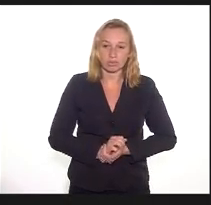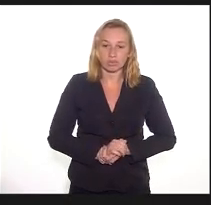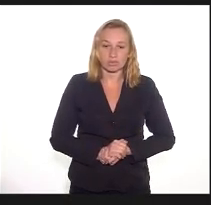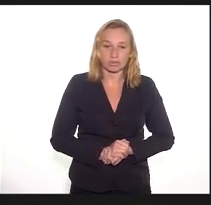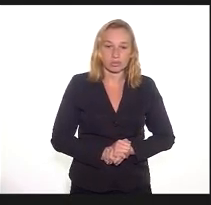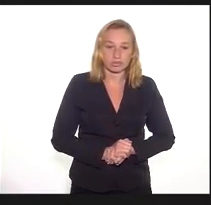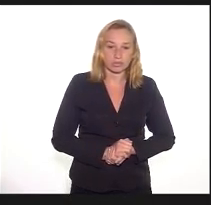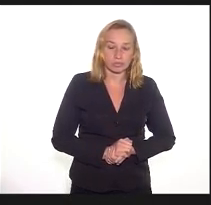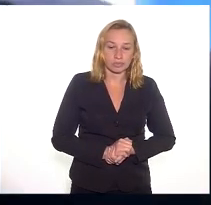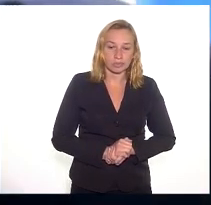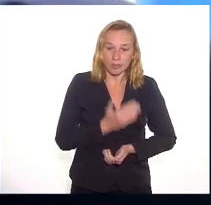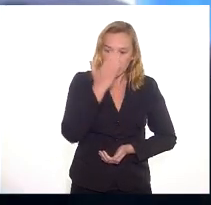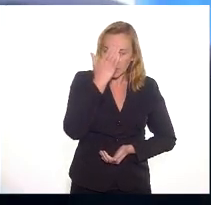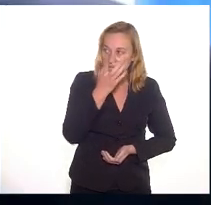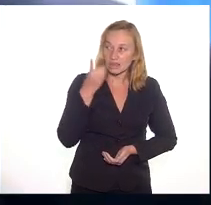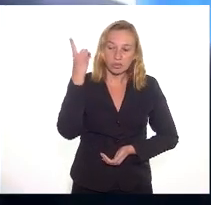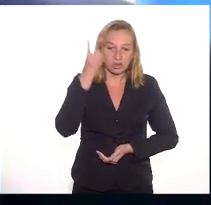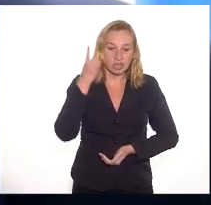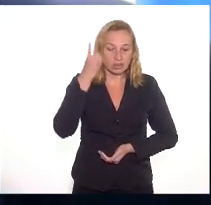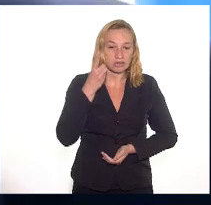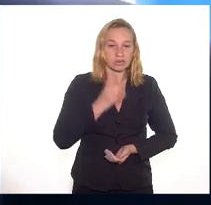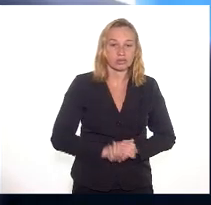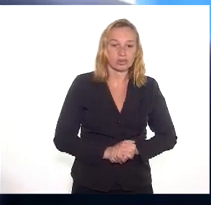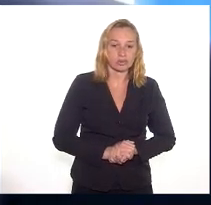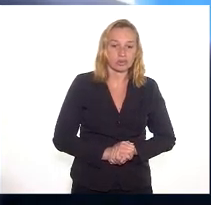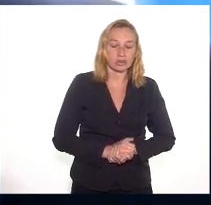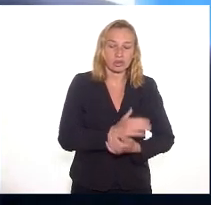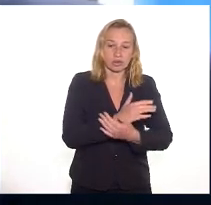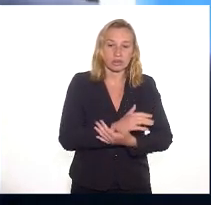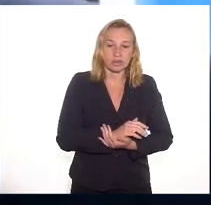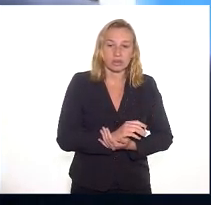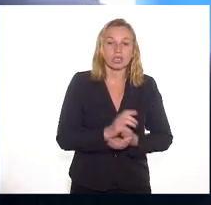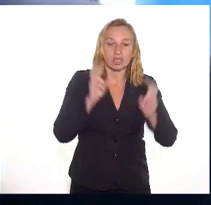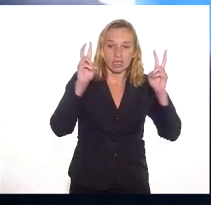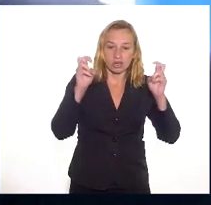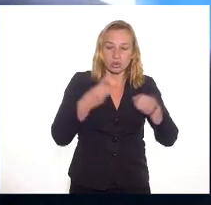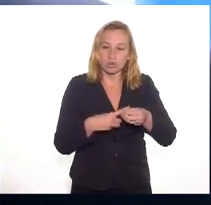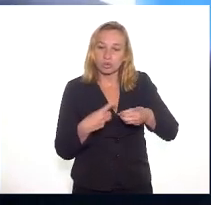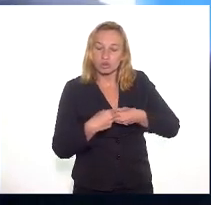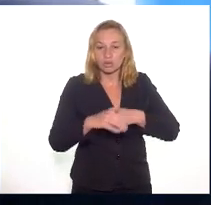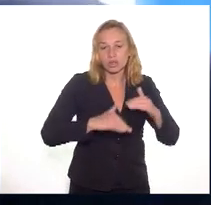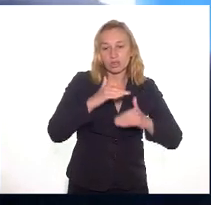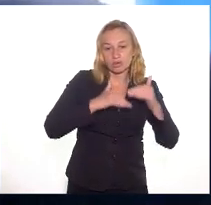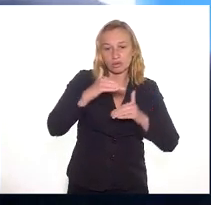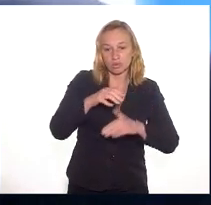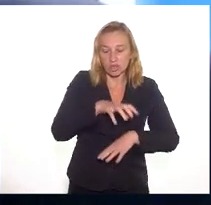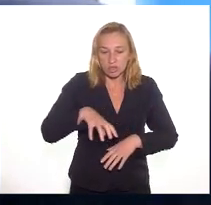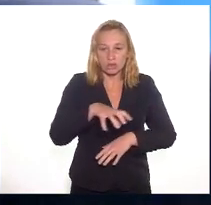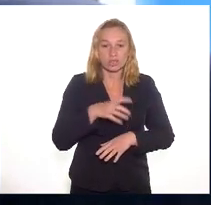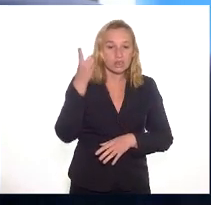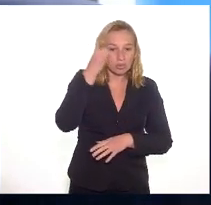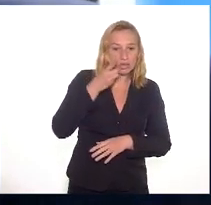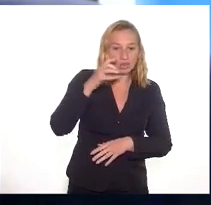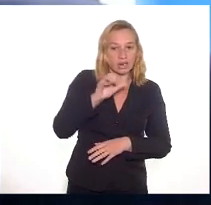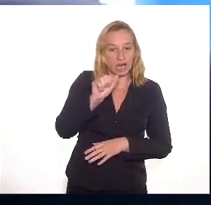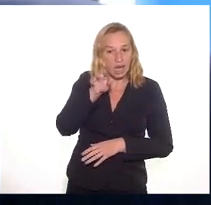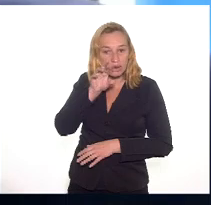CCJ. Obrigado, deputado Noel. Obrigado. Para assuntos municipais e desenvolvimento regional, deputado Carlos